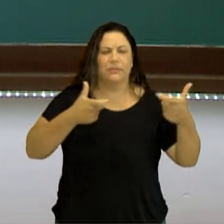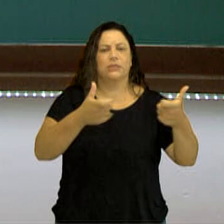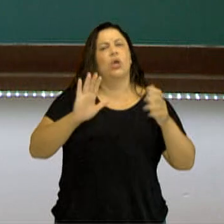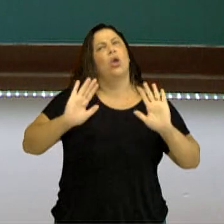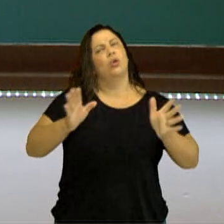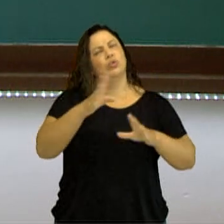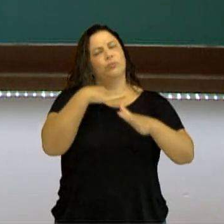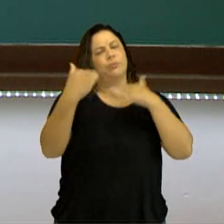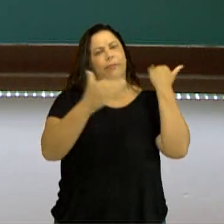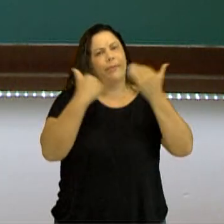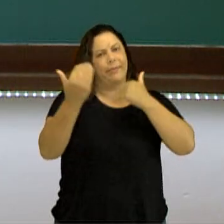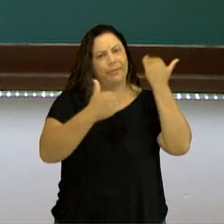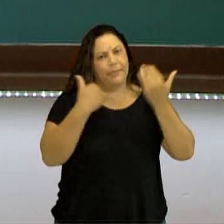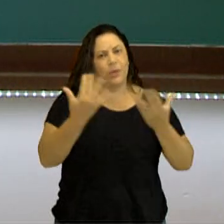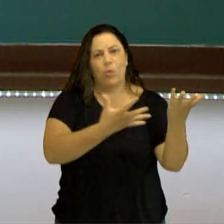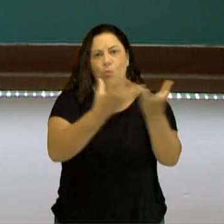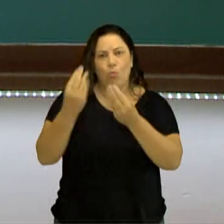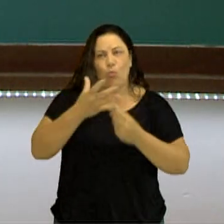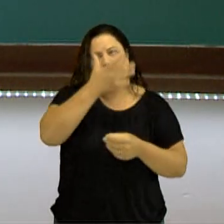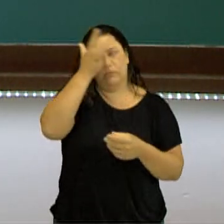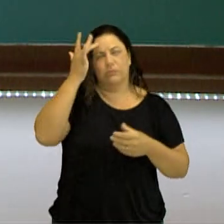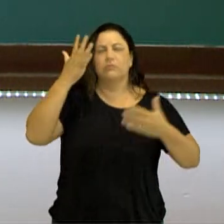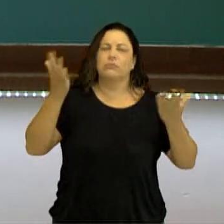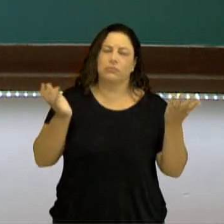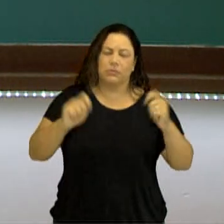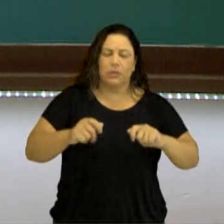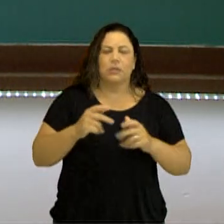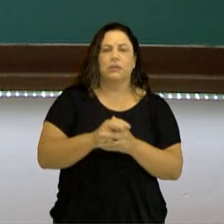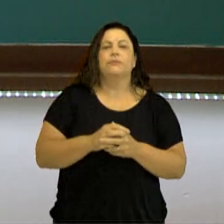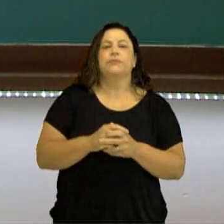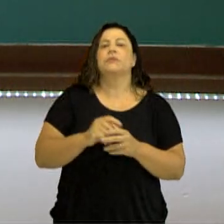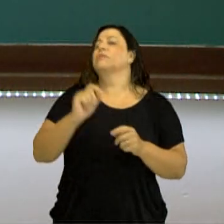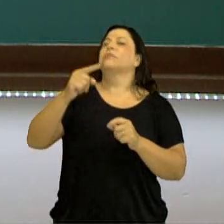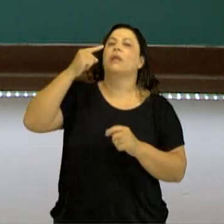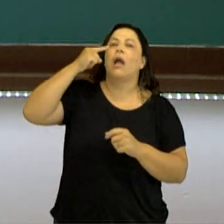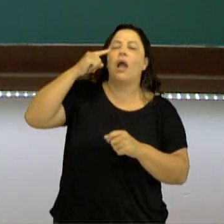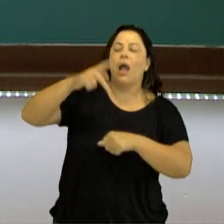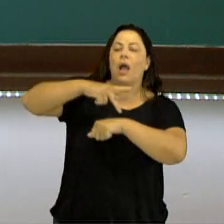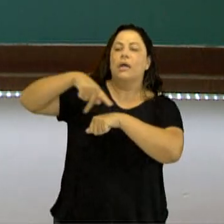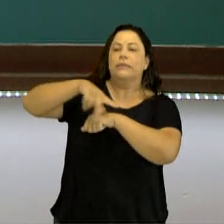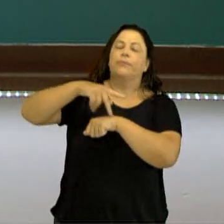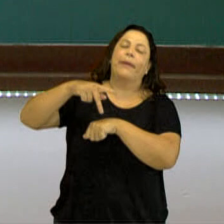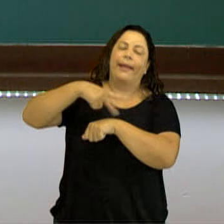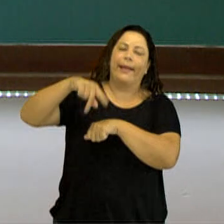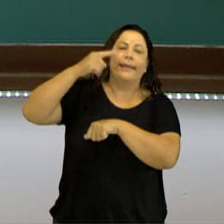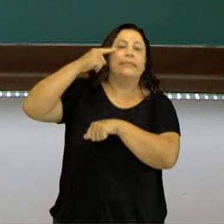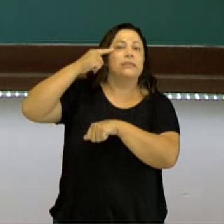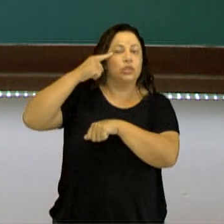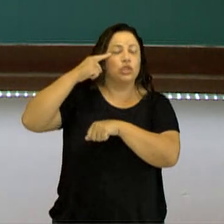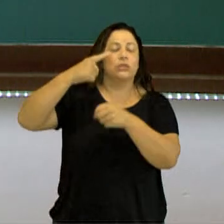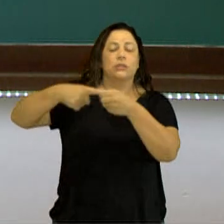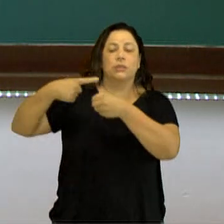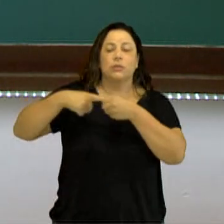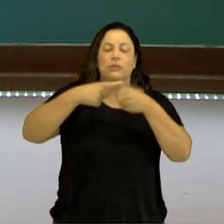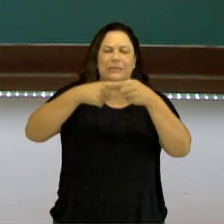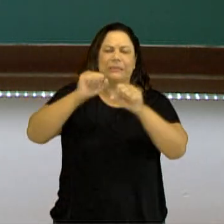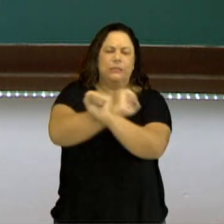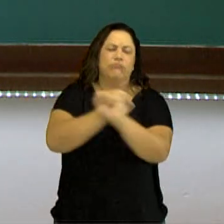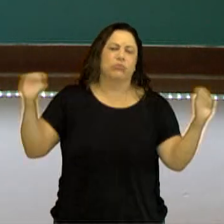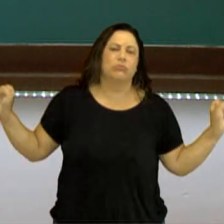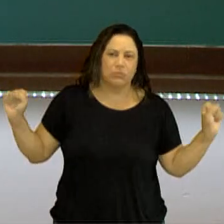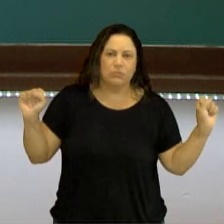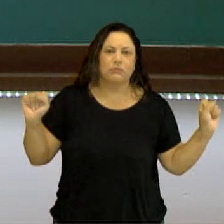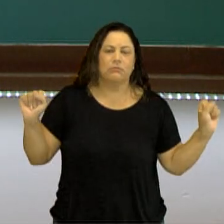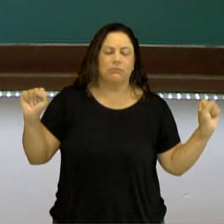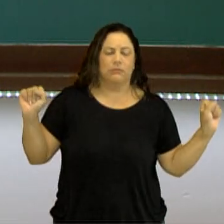exemplo, não já ouviu falar em Hiroshima, em Nagasaki, que foram cidades lá no Japão devastadas por